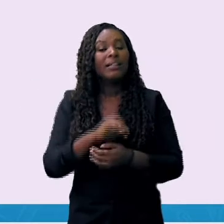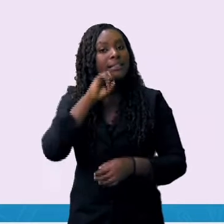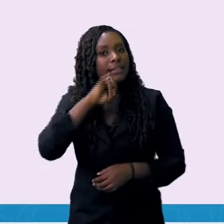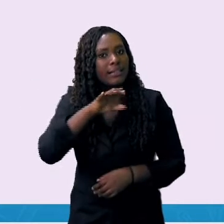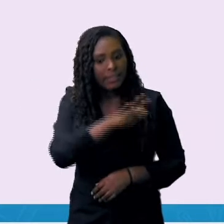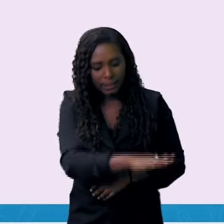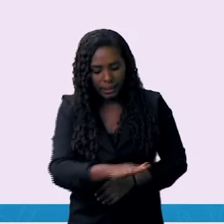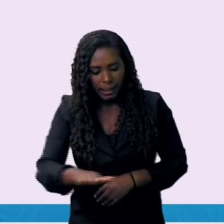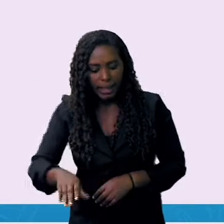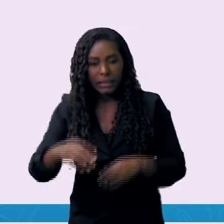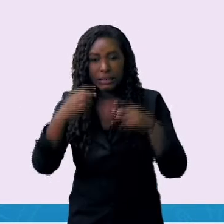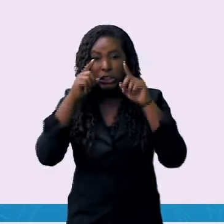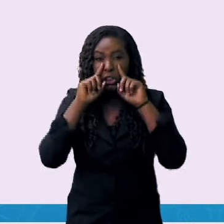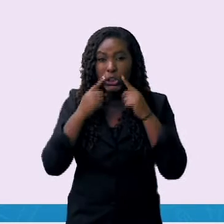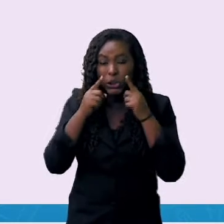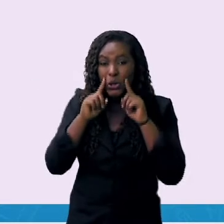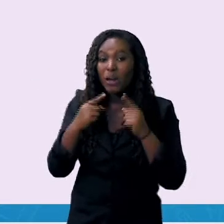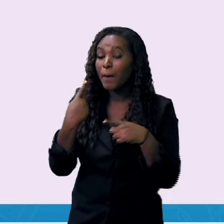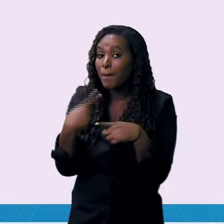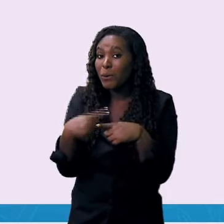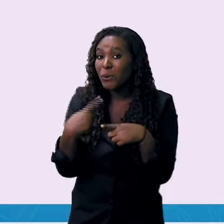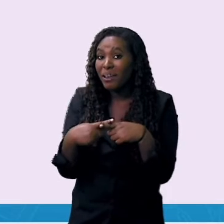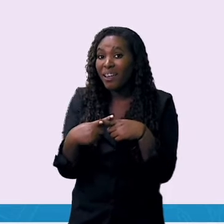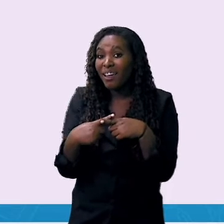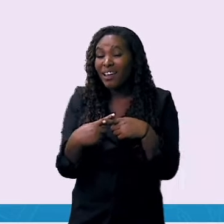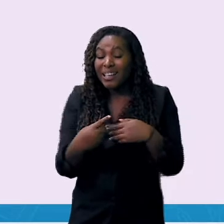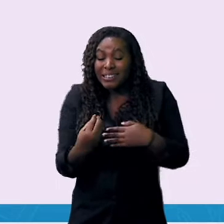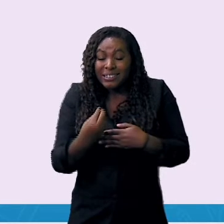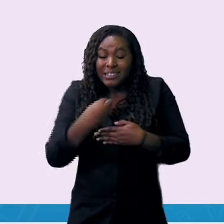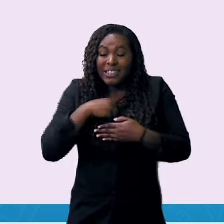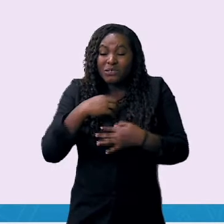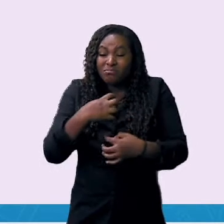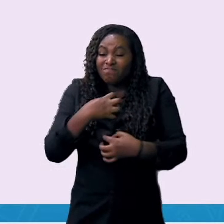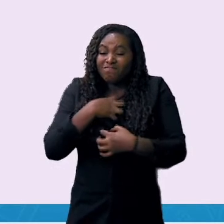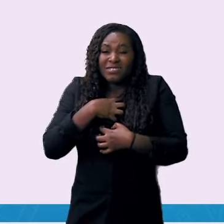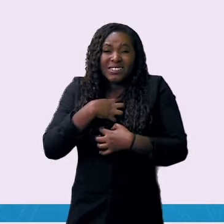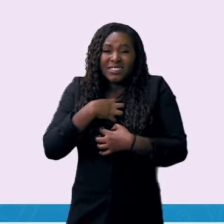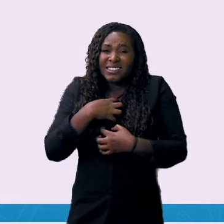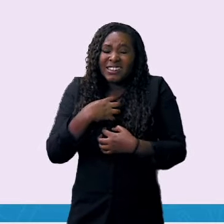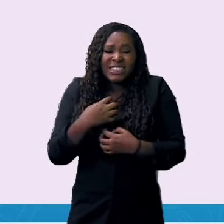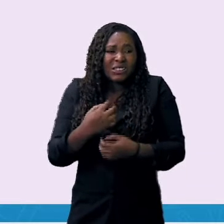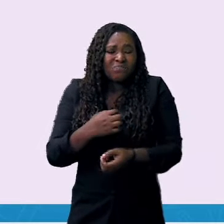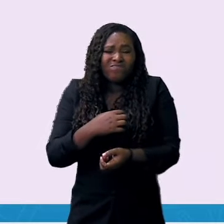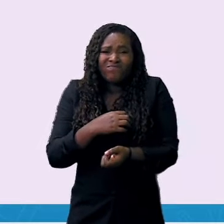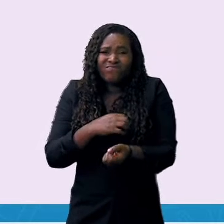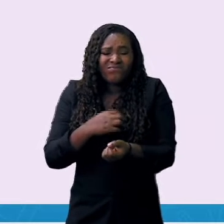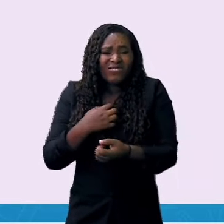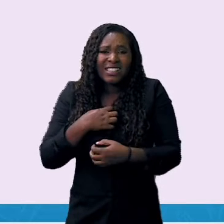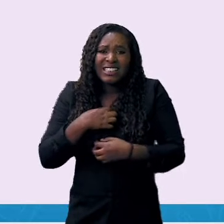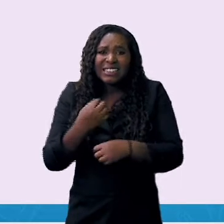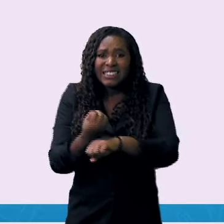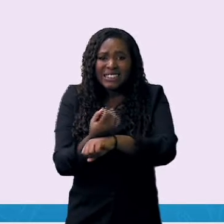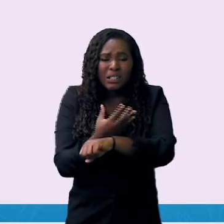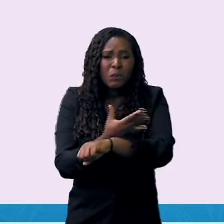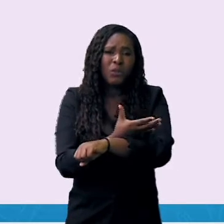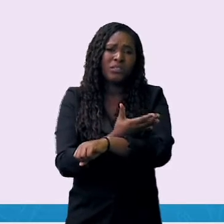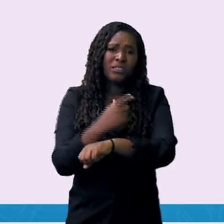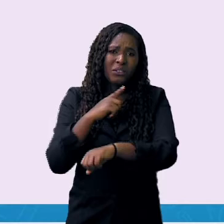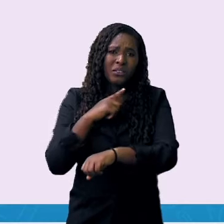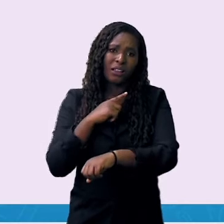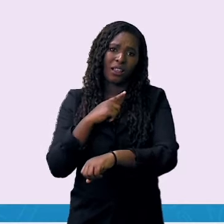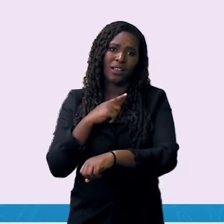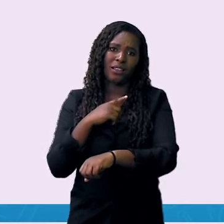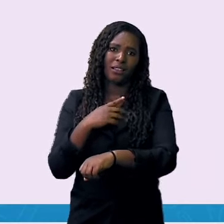forma encontrada por muitas crianças para conseguirem se posicionar. Cabe aos pais